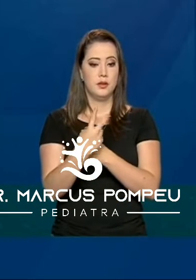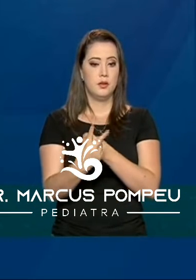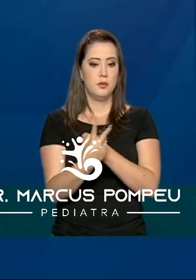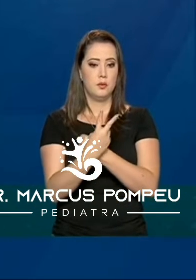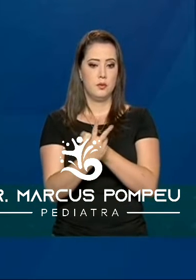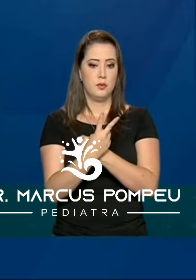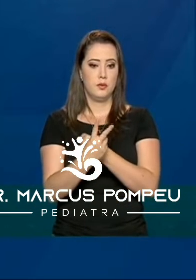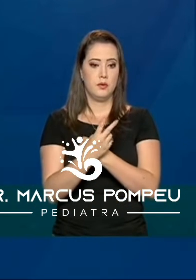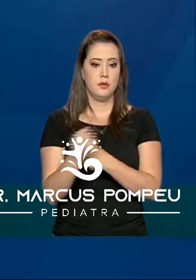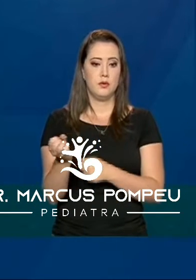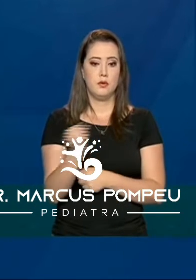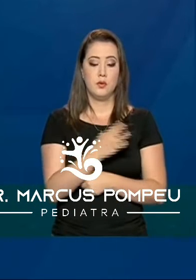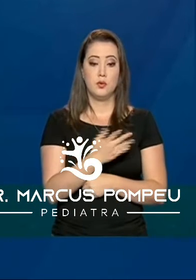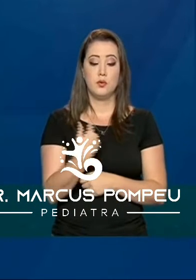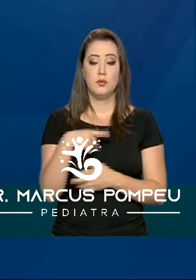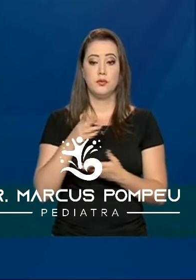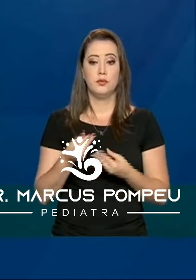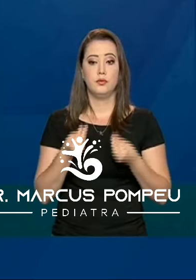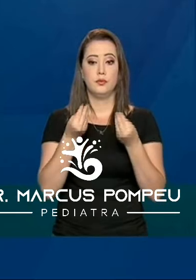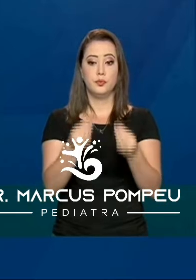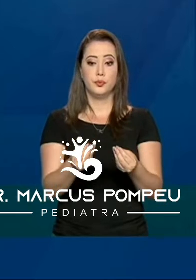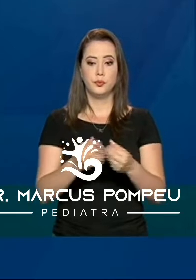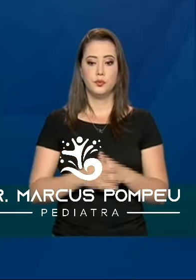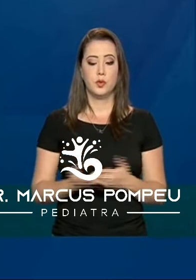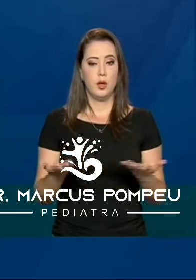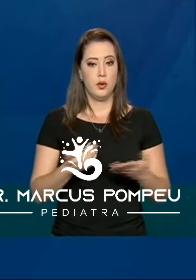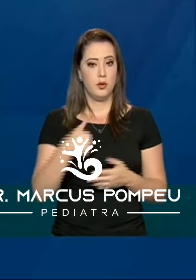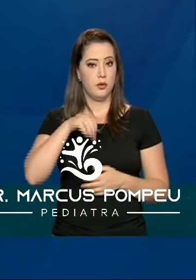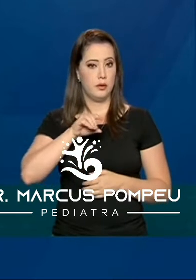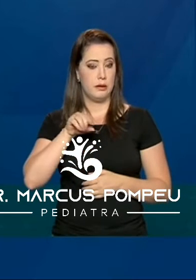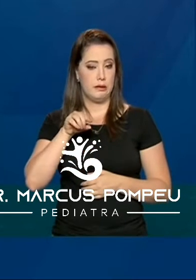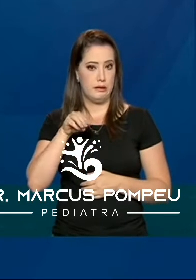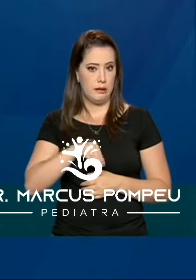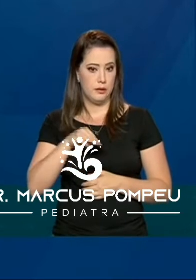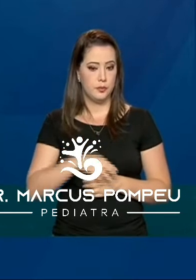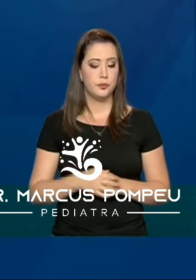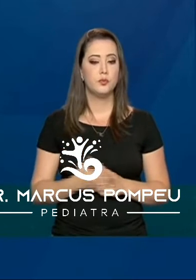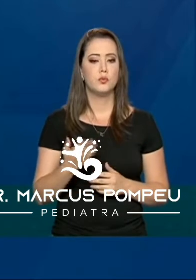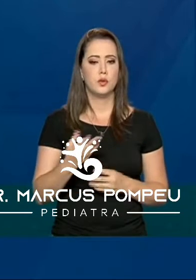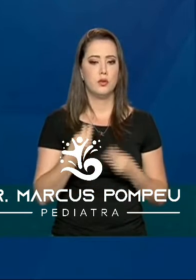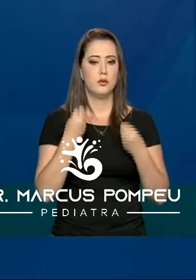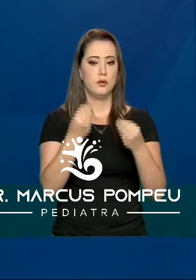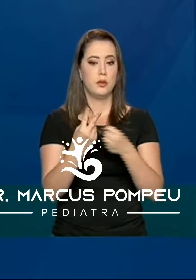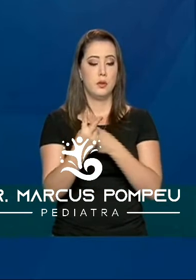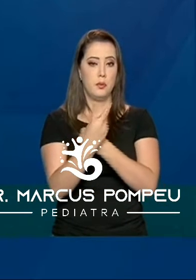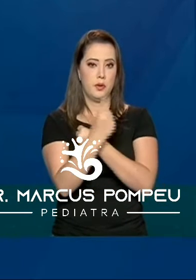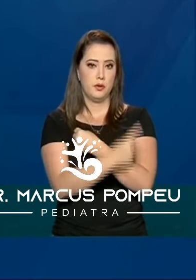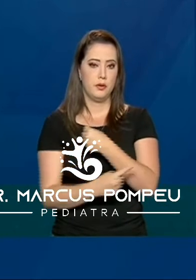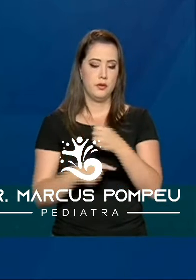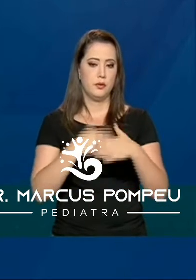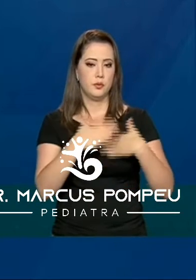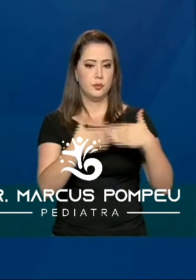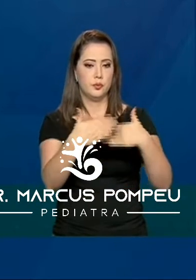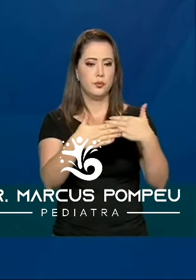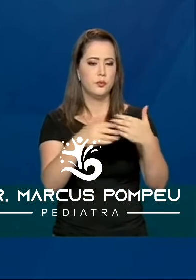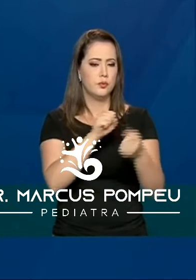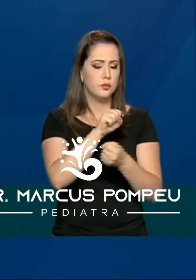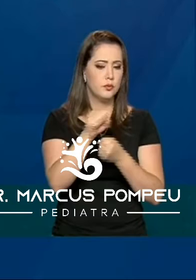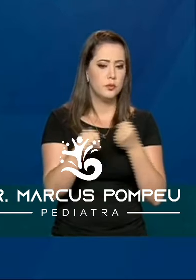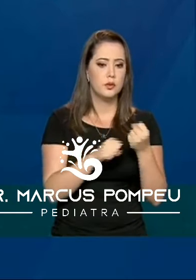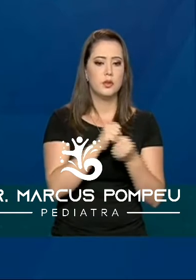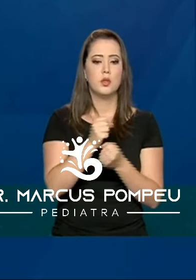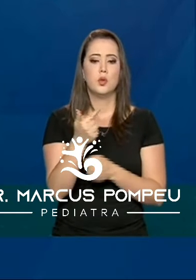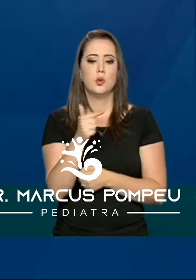nova variante está trazendo para o mundo. A infecção garante imunidade sustentada. Isso não tem dúvida, que estão os